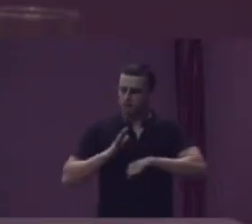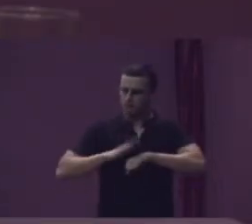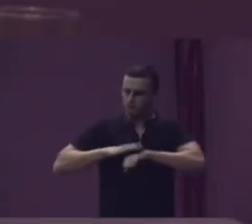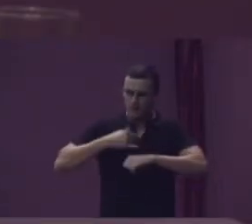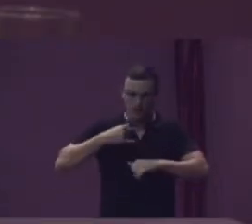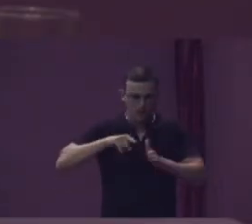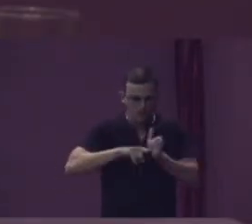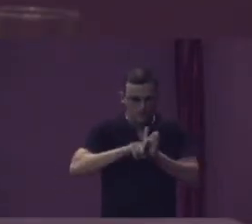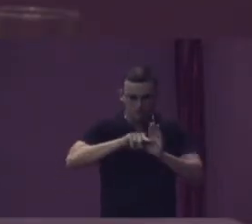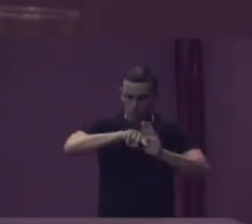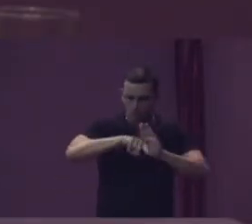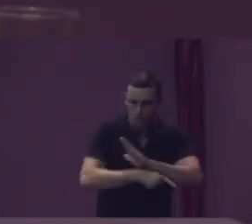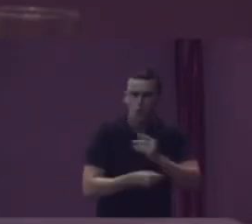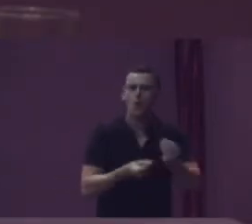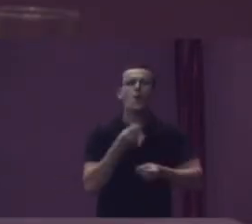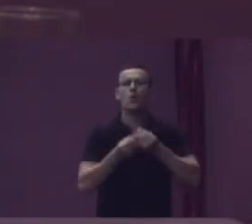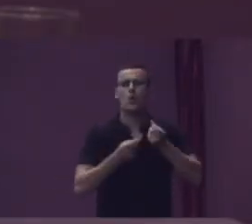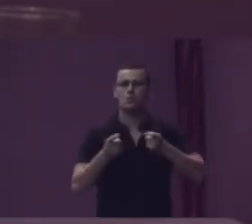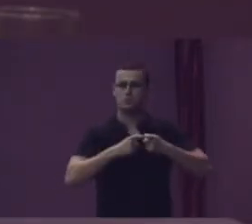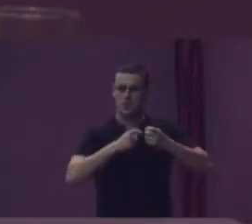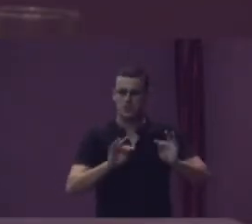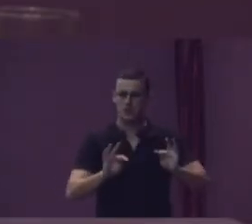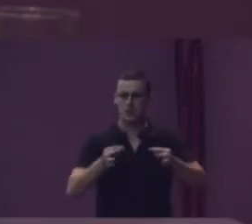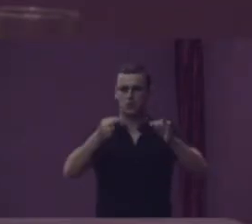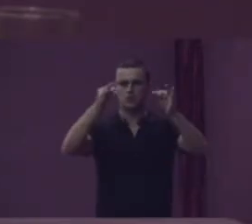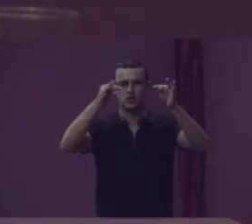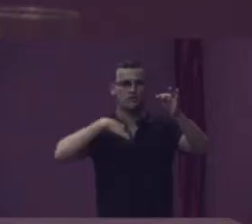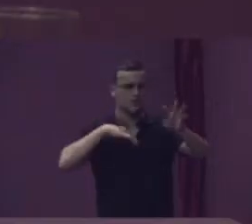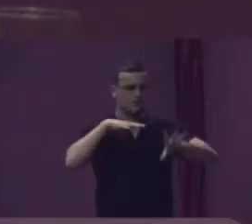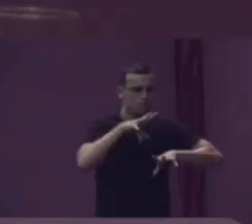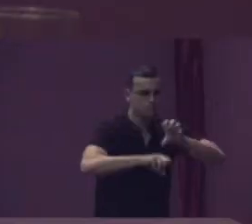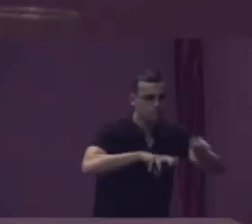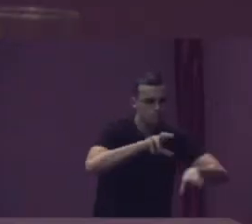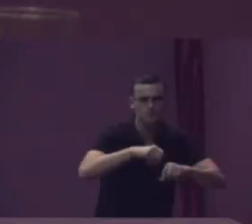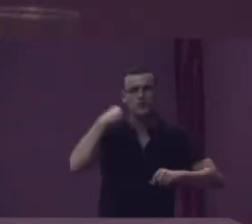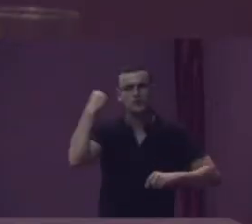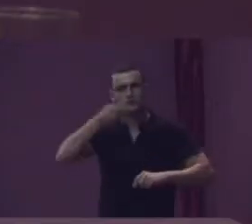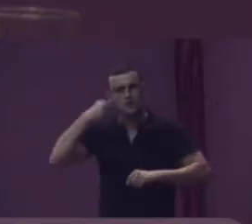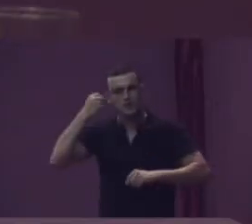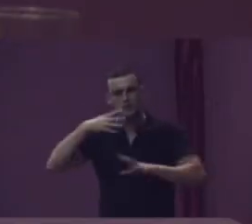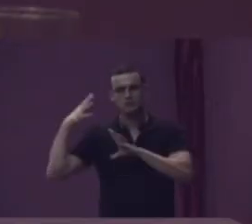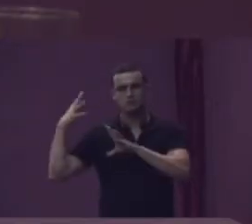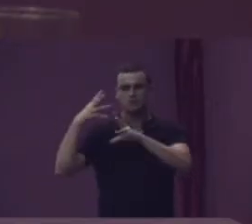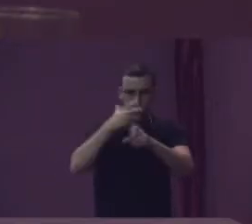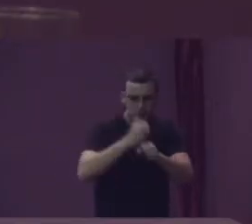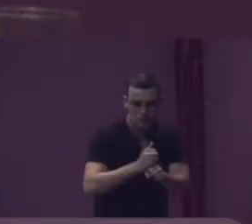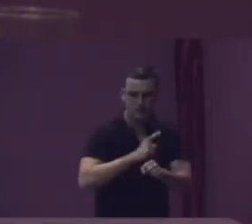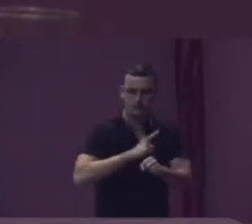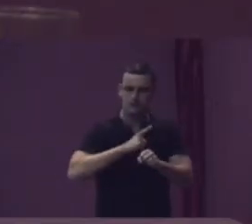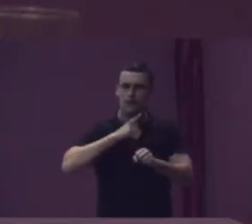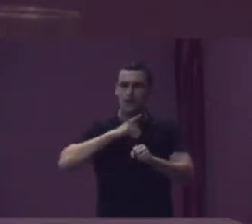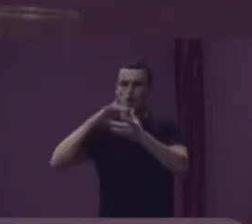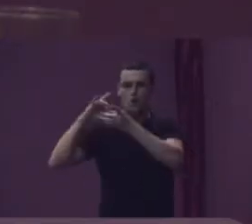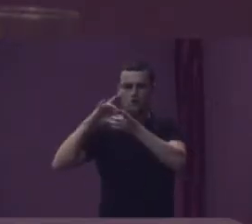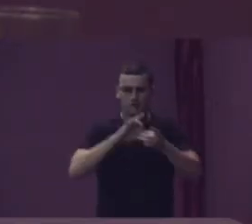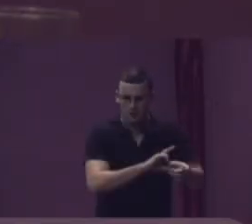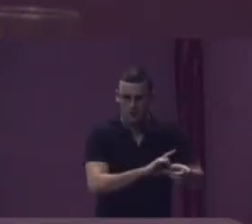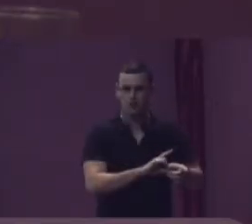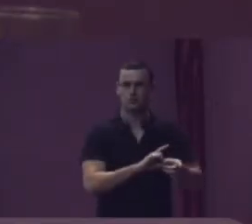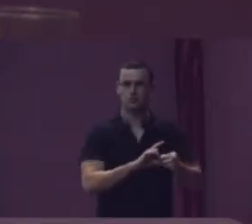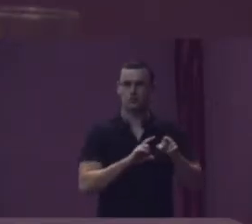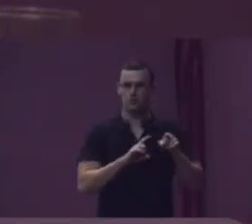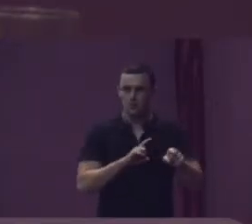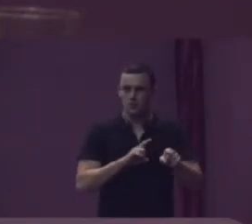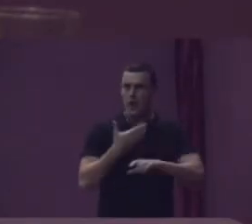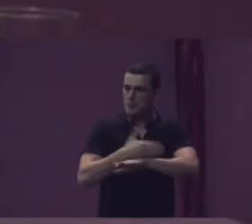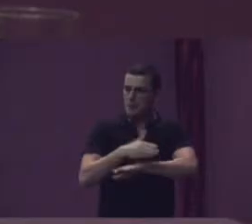as tecnologias médicas capturam as experiências humanas e sociais e o contexto de criação desses ambientes de ambientes